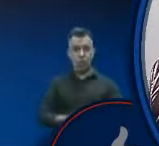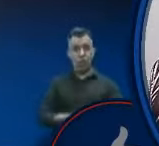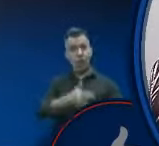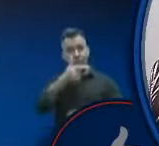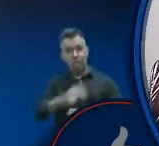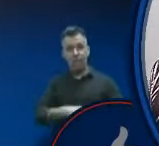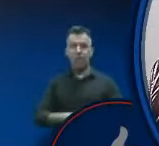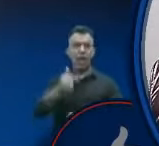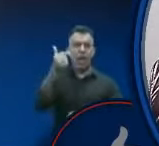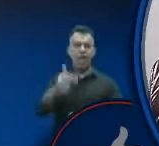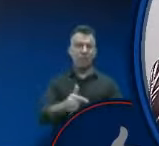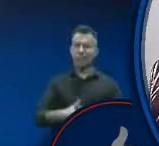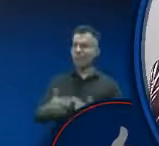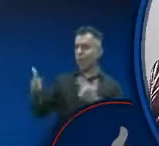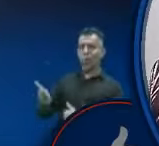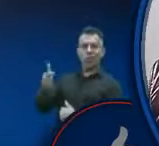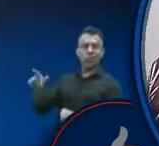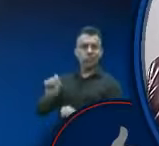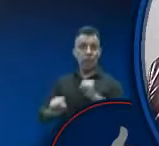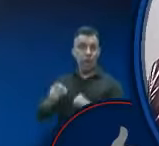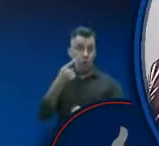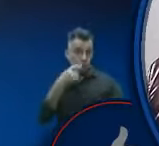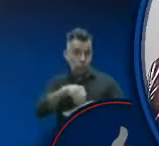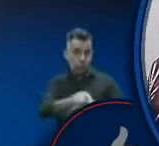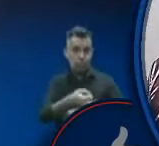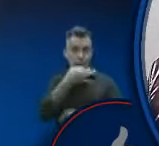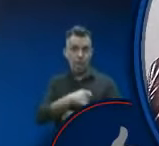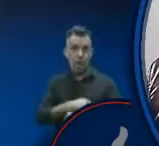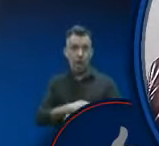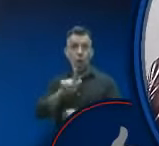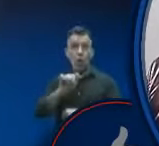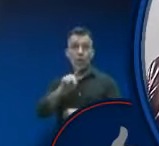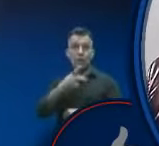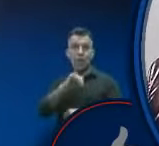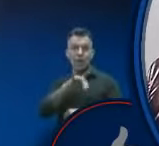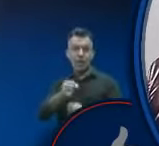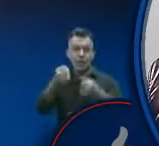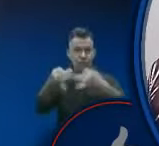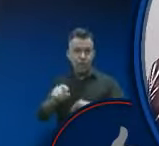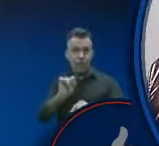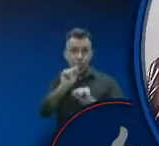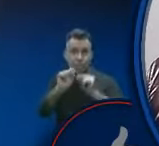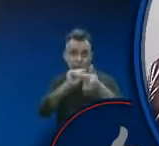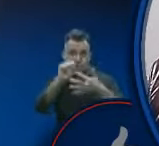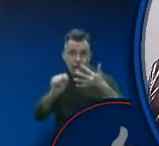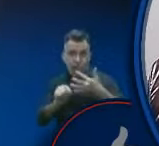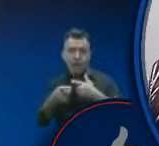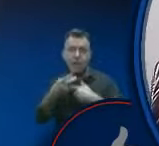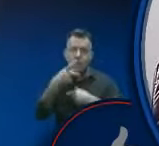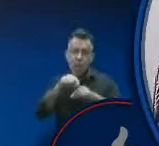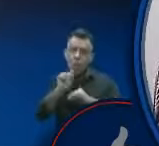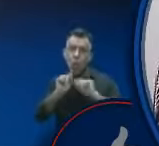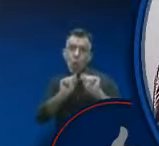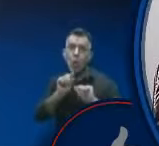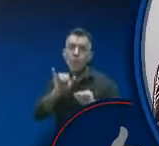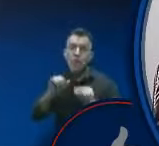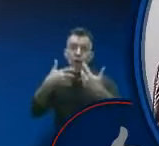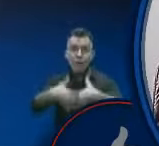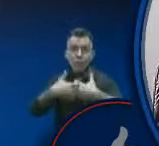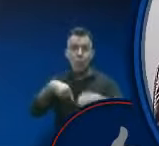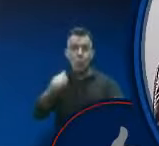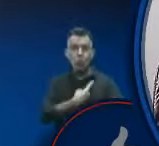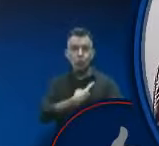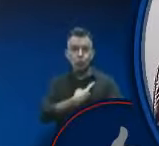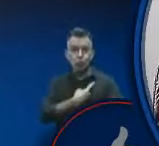Mais uma vez, não tem para ninguém. Valeu, e fica professor a dica. Fábio Conceição. O Gasparini vai entrar mais em detalhes, inclusive falando um pouco sobre como vai funcionar